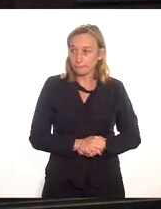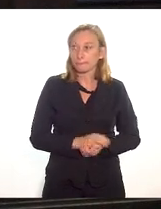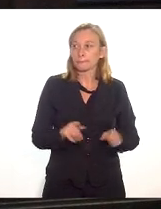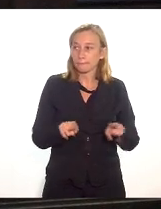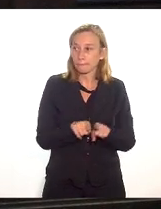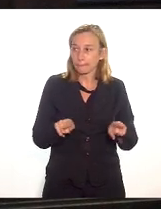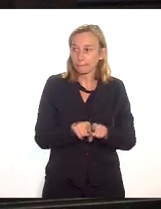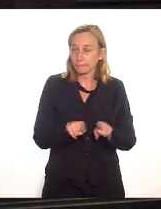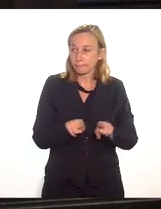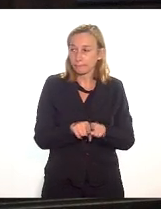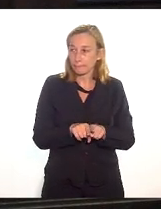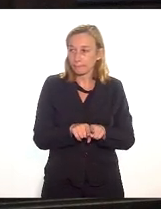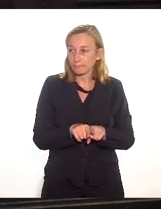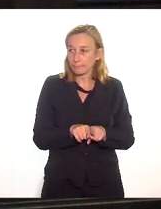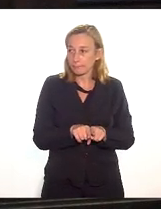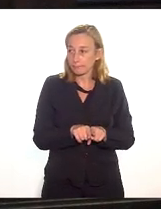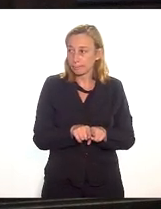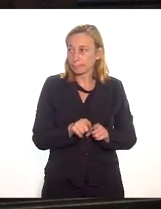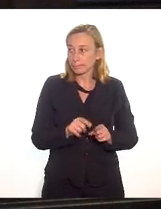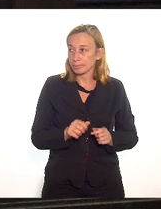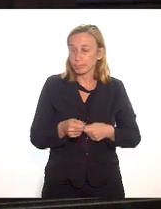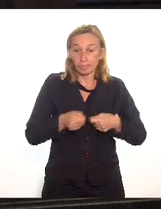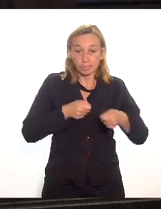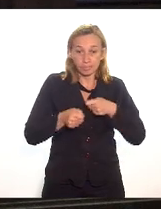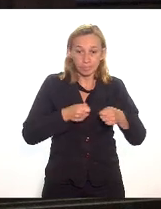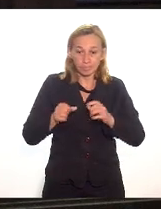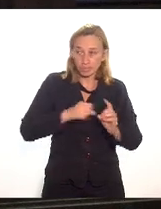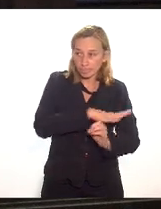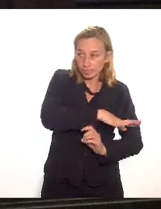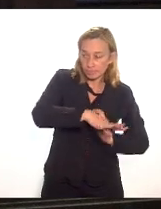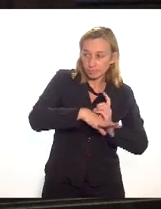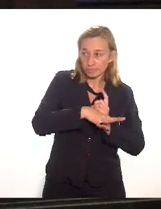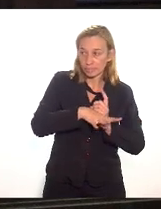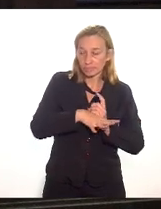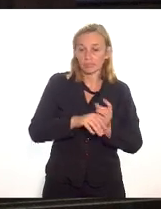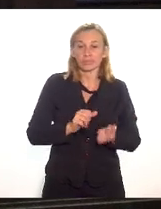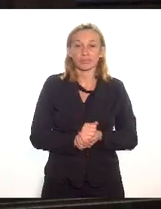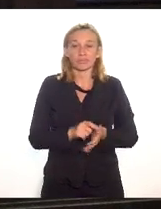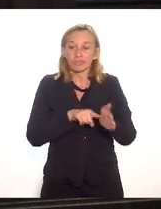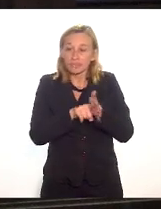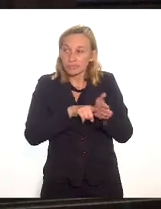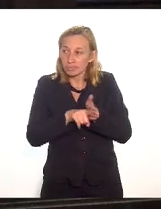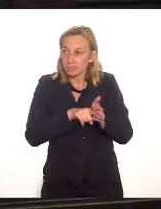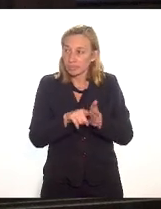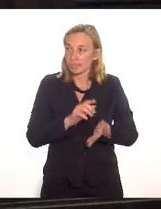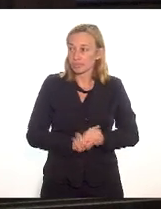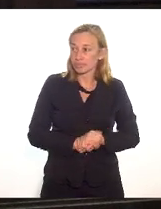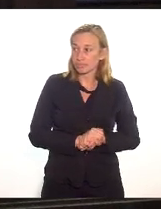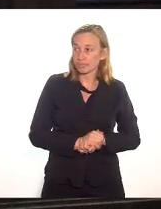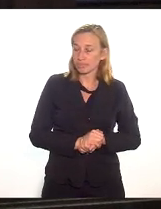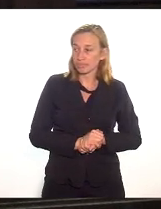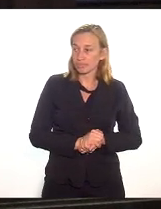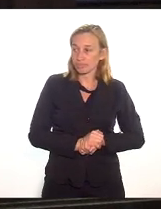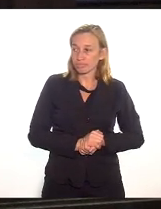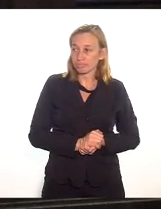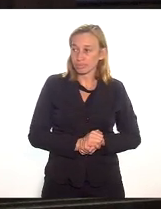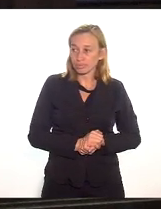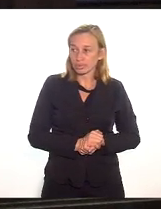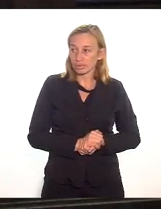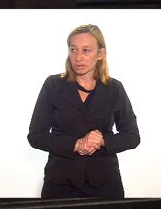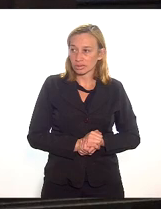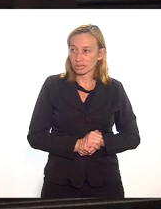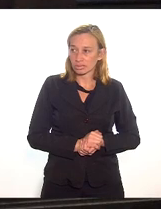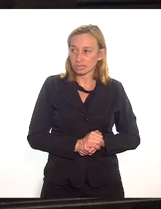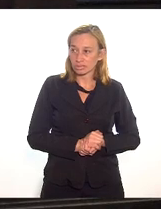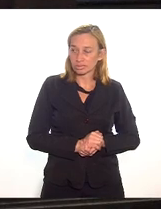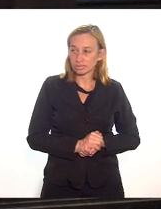também transparência, controle social, fiscalização. Além disso, deputada Lucinha, o mundo inteiro, e